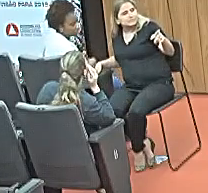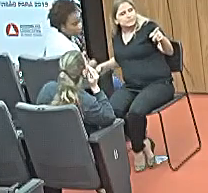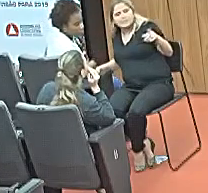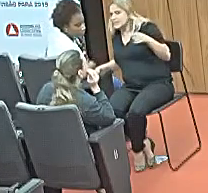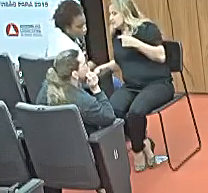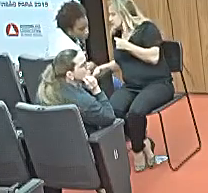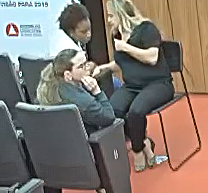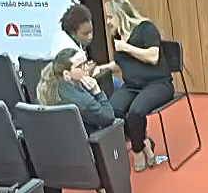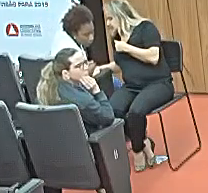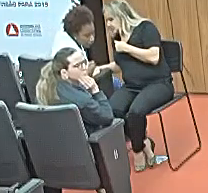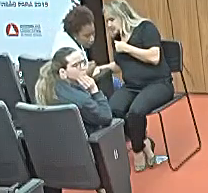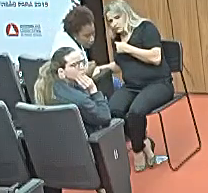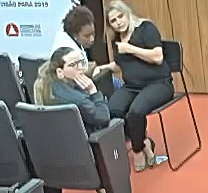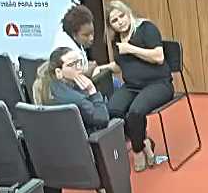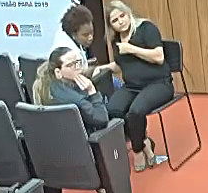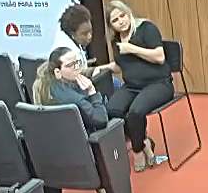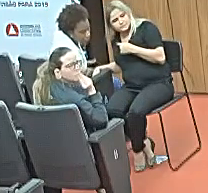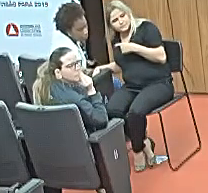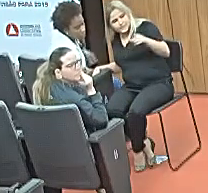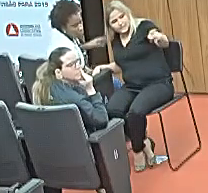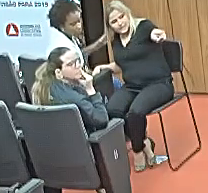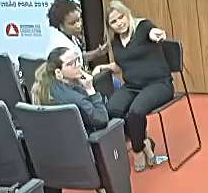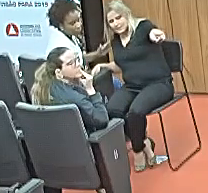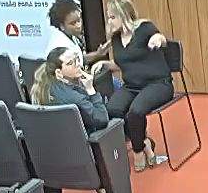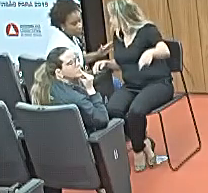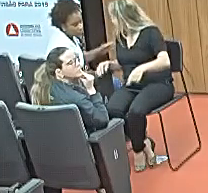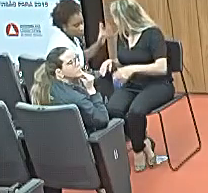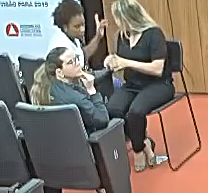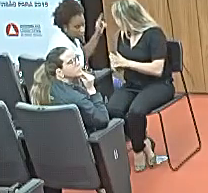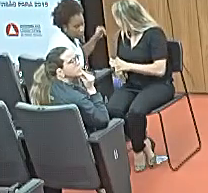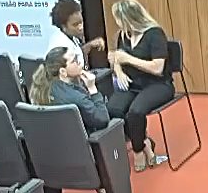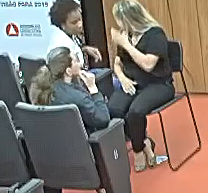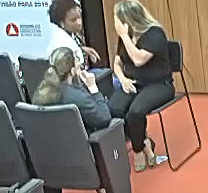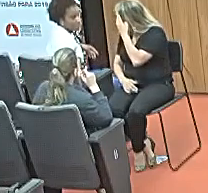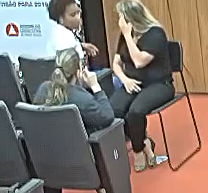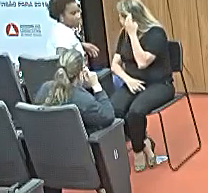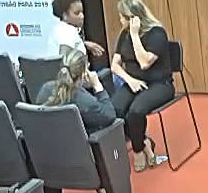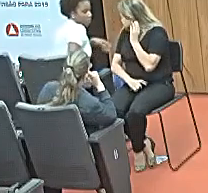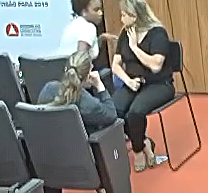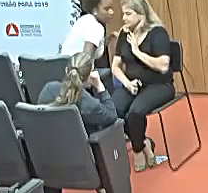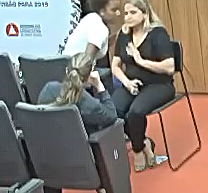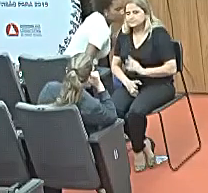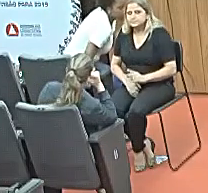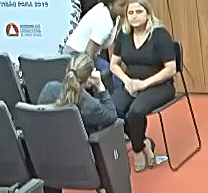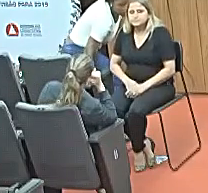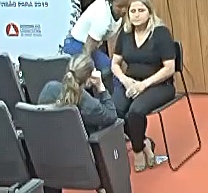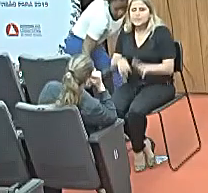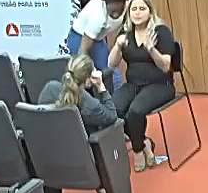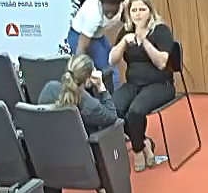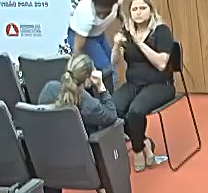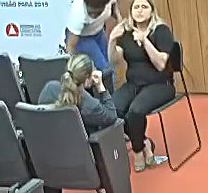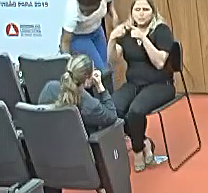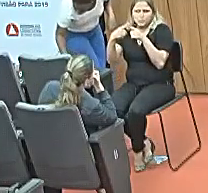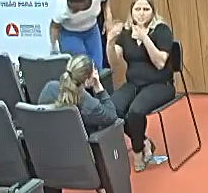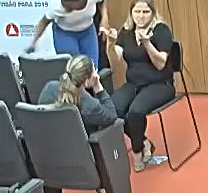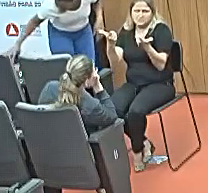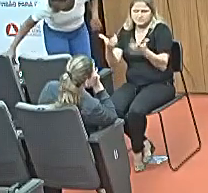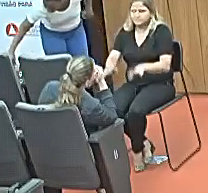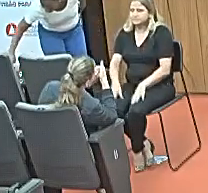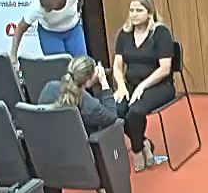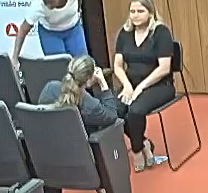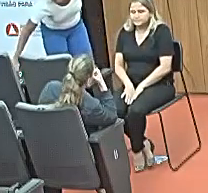para atender é o norte de minas que vem sendo é assolado